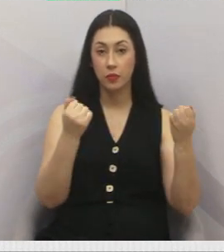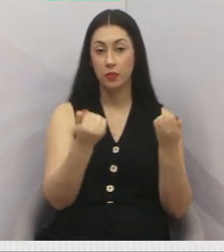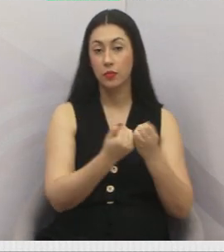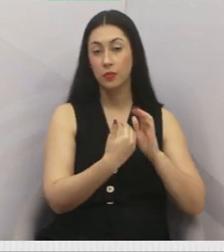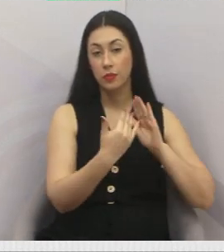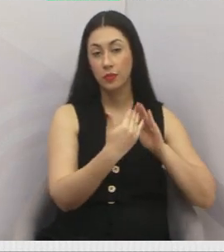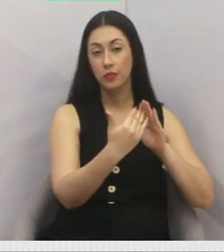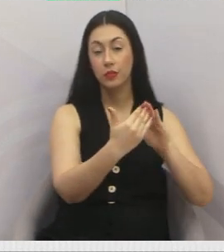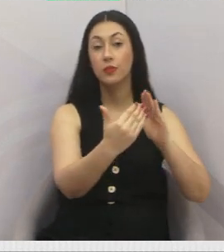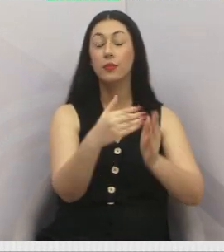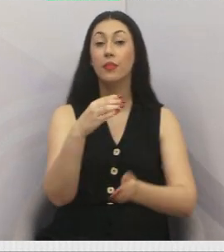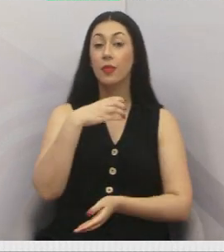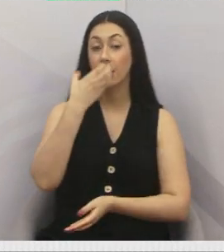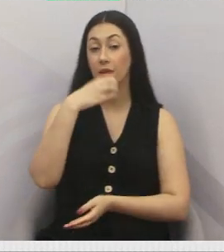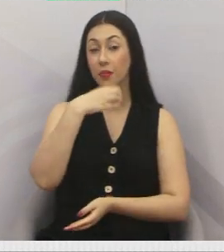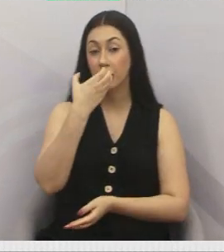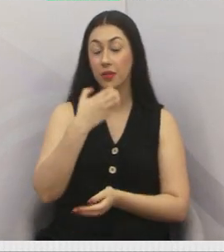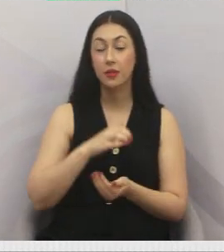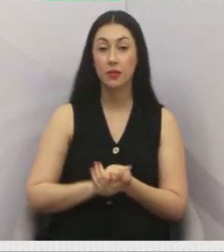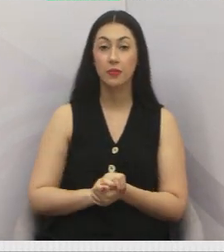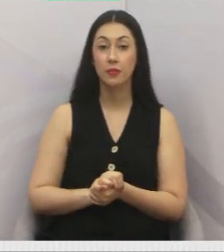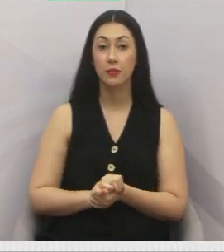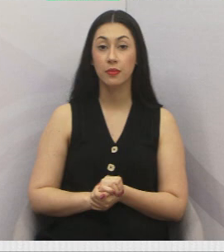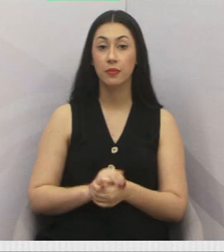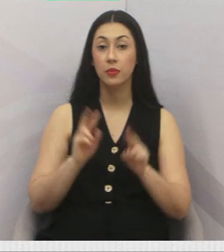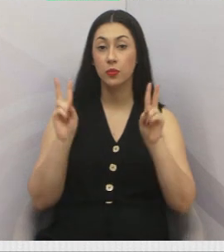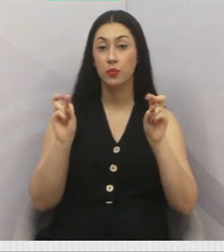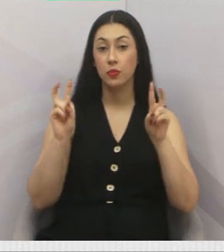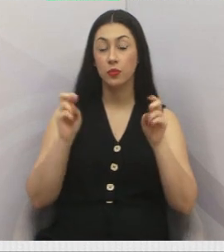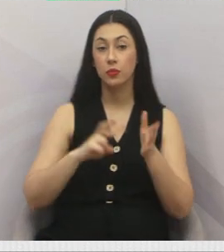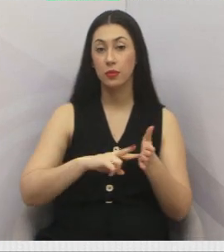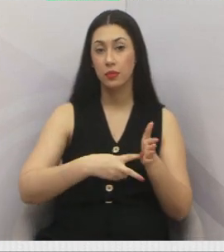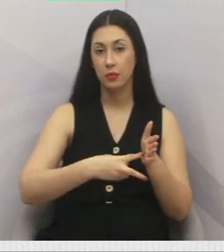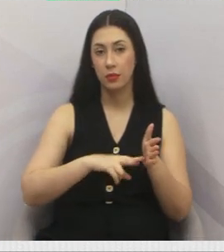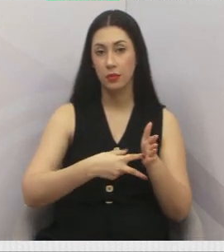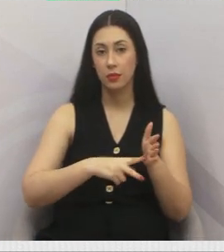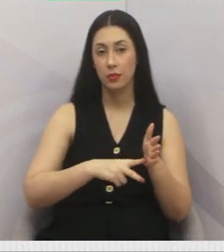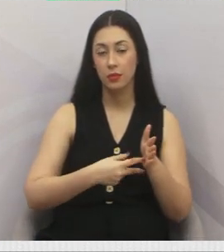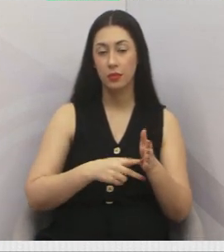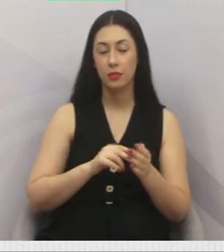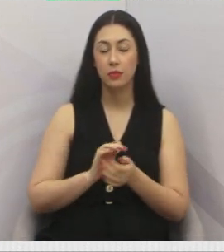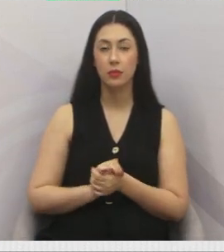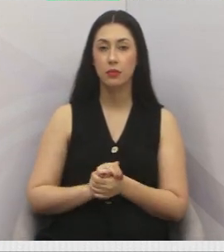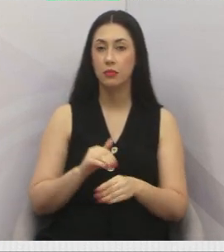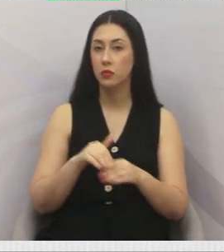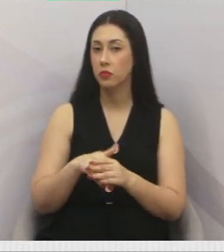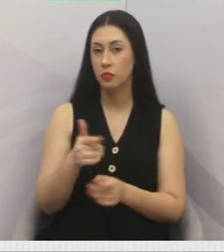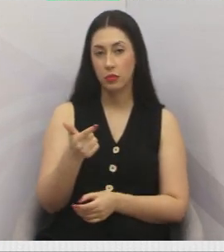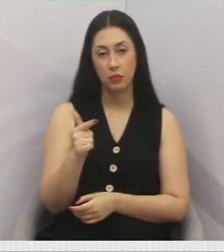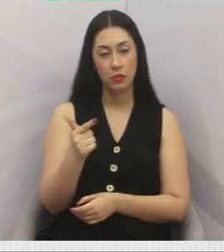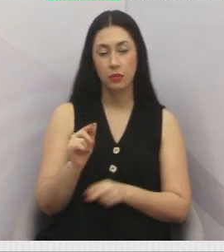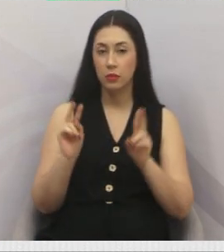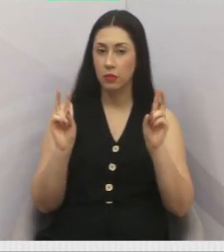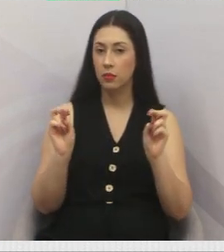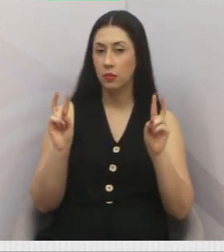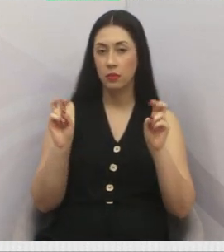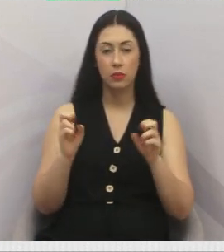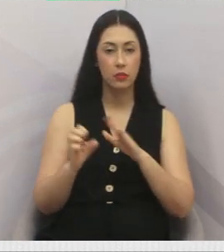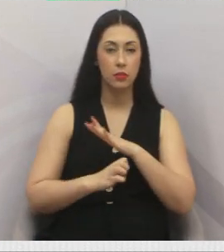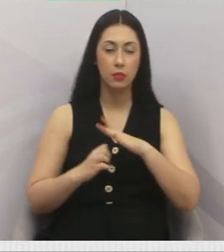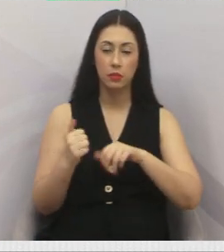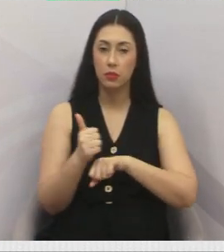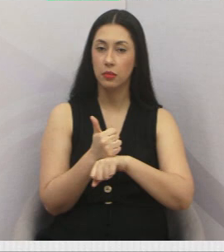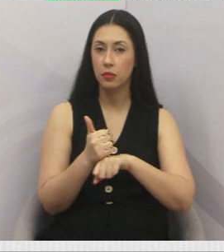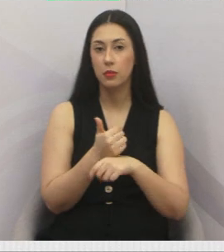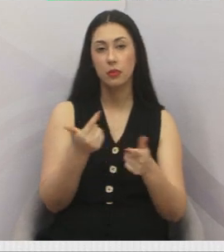dos Moradores de Jardim Paraíso e Jardim Holanda. Segmento entidade de classe sindical, voto em branco. Segmento empresas e